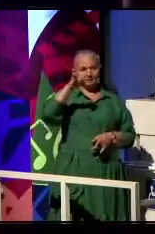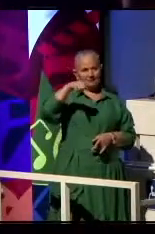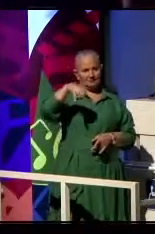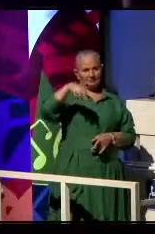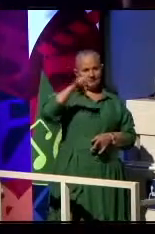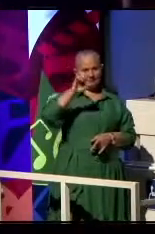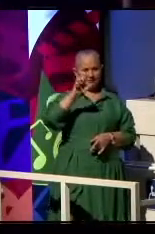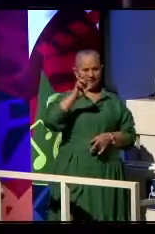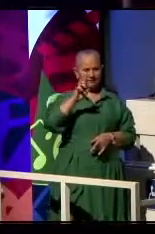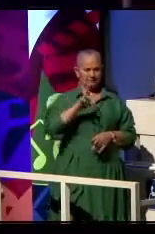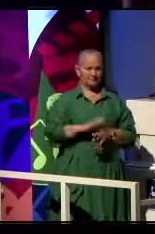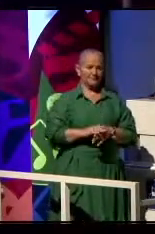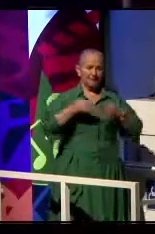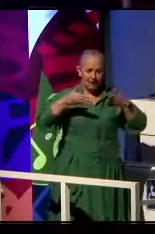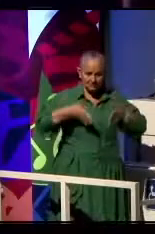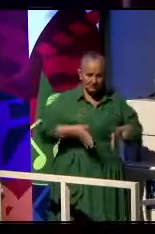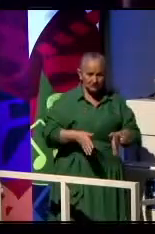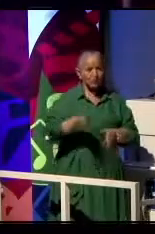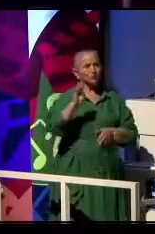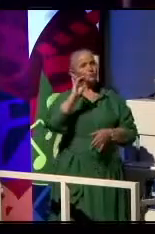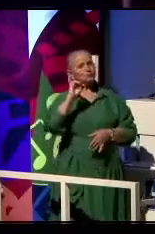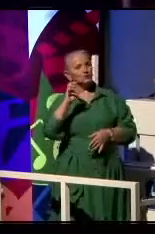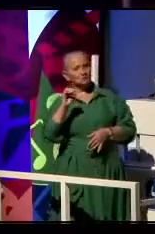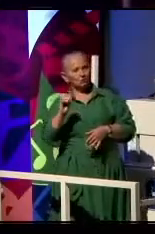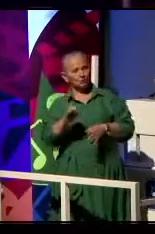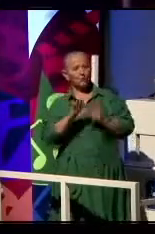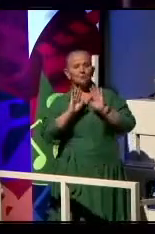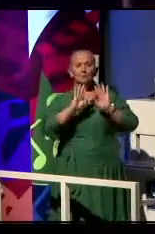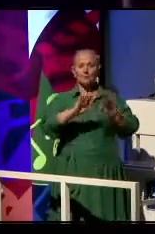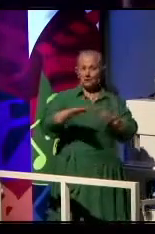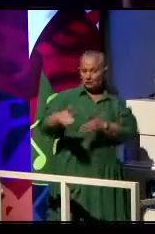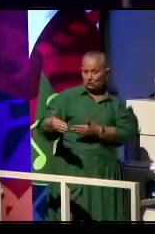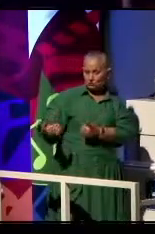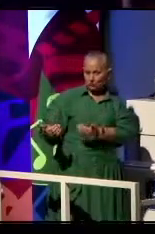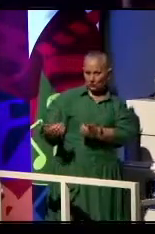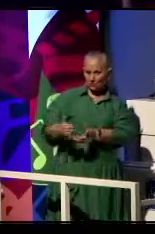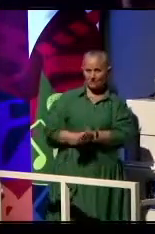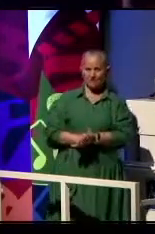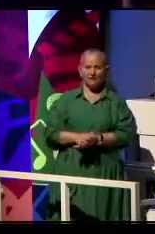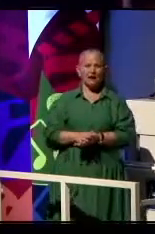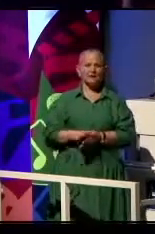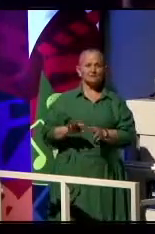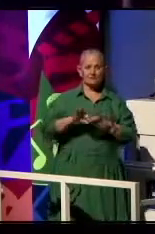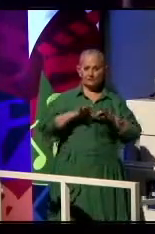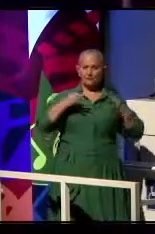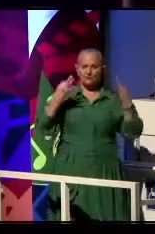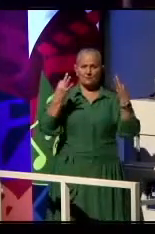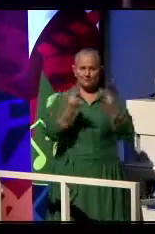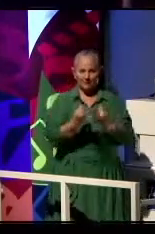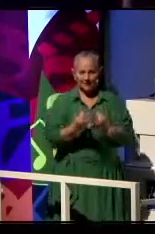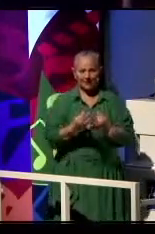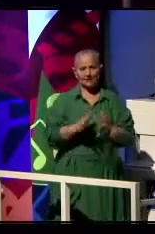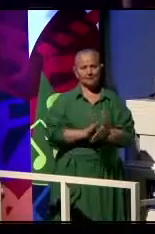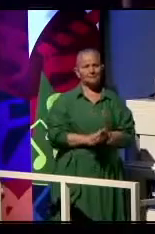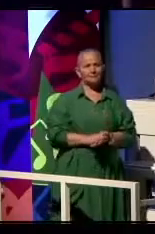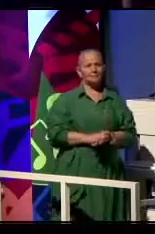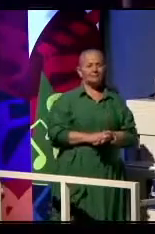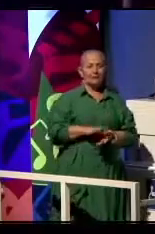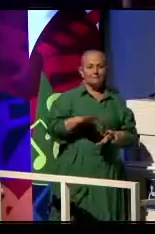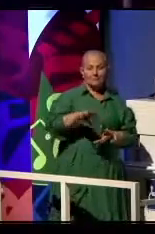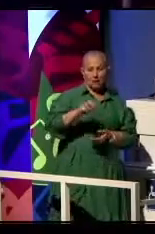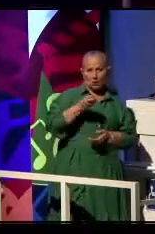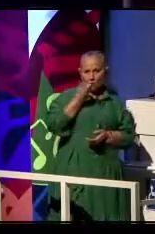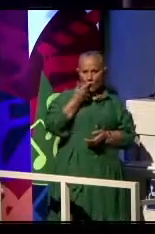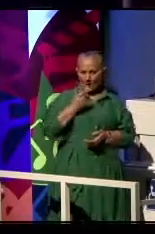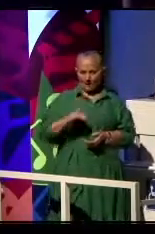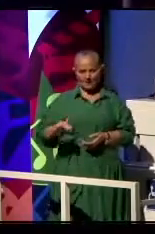Ele nasceu no Rio de Janeiro, mas muito jovem, ele foi adotado por uma família mineira de Três Pontas, então ele foi morar em Três Pontas, e o